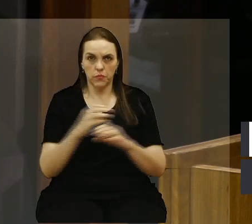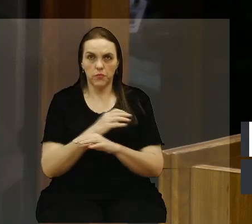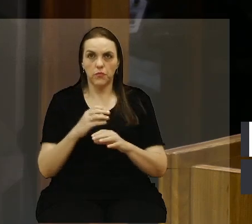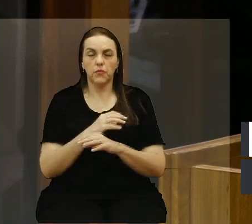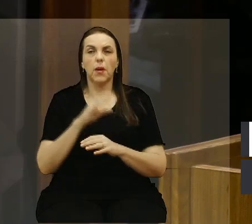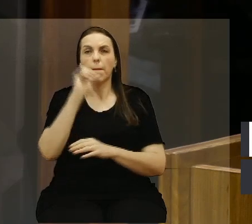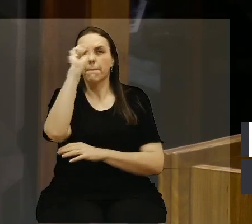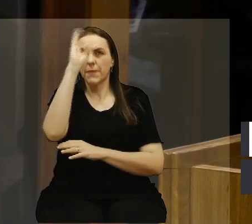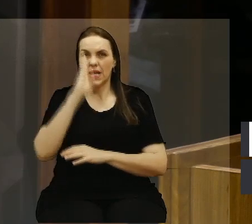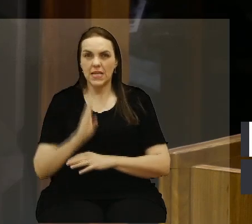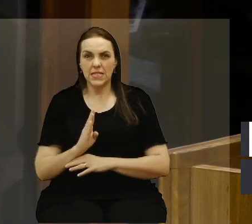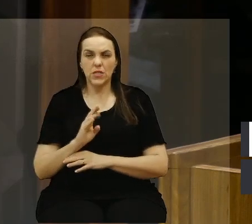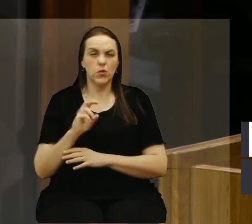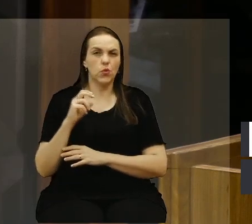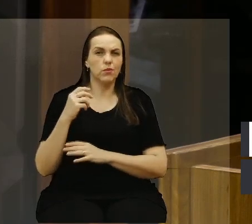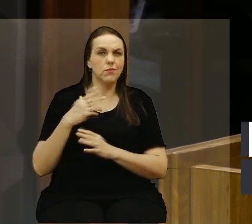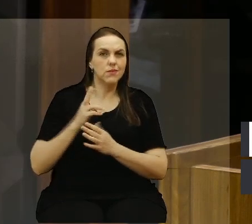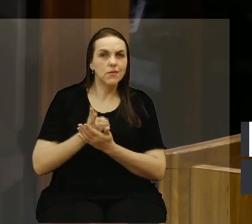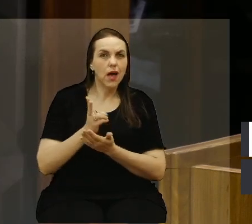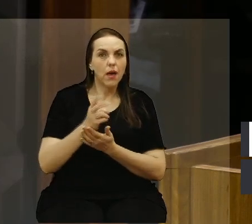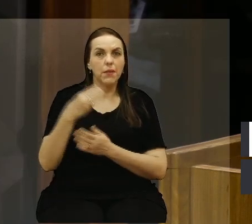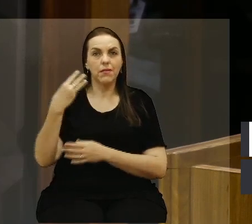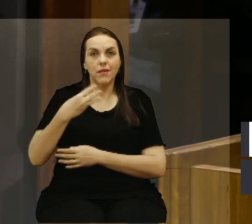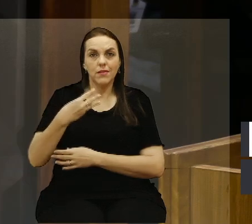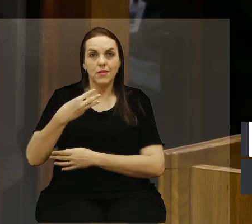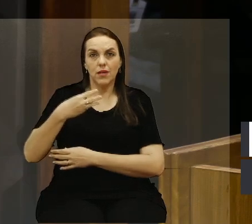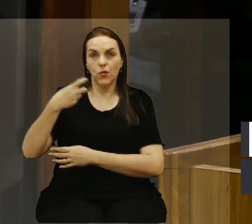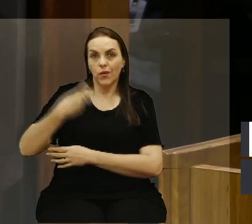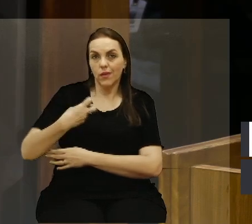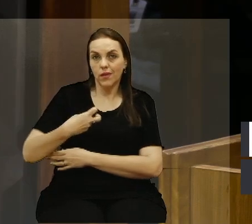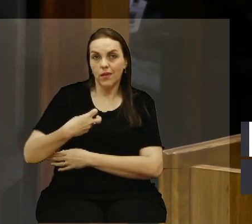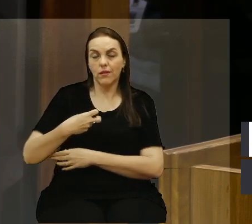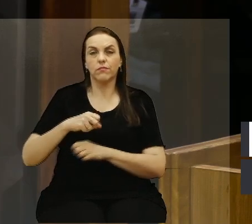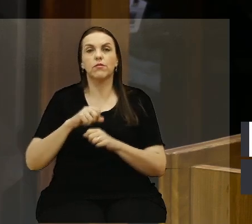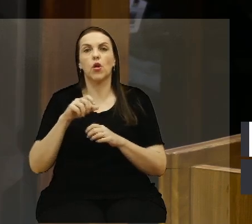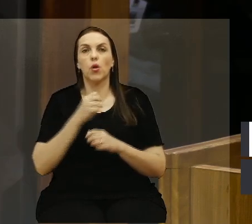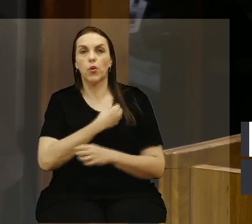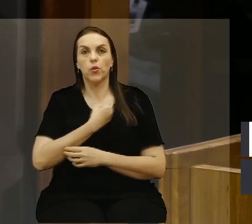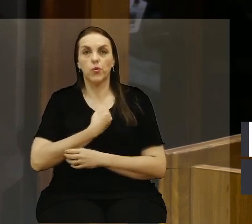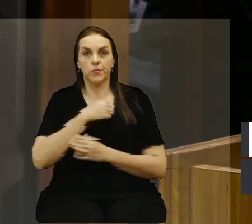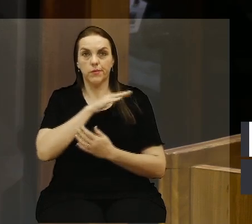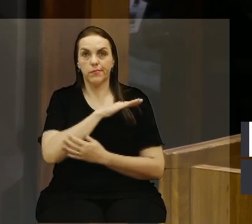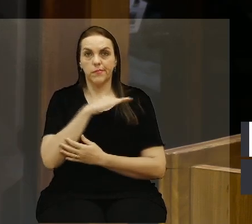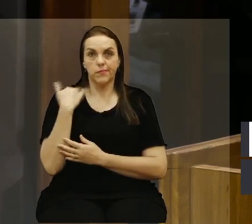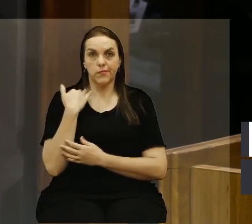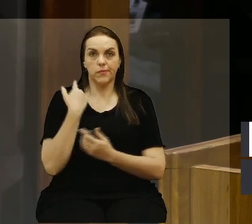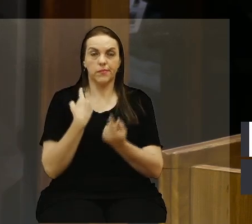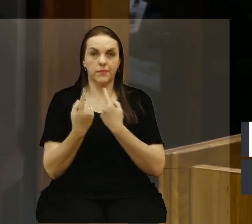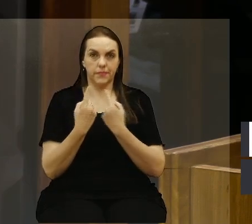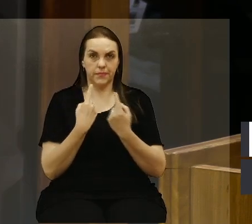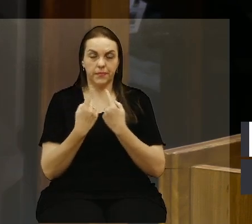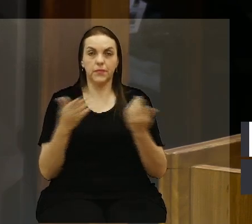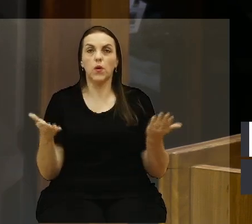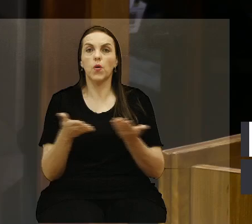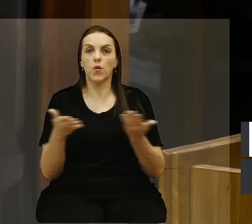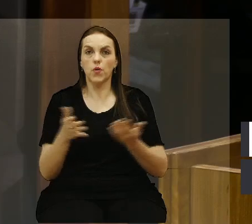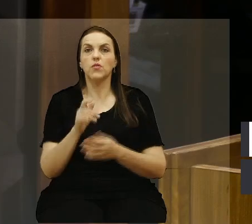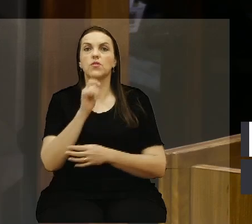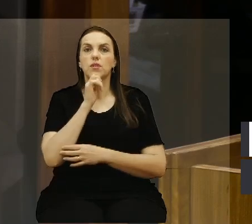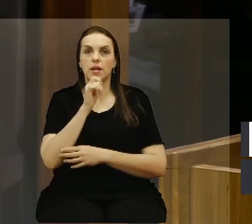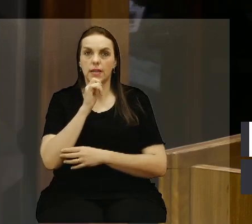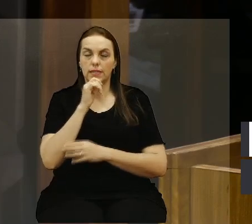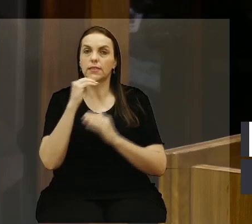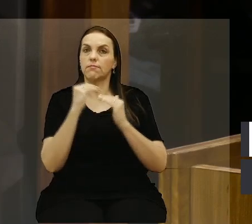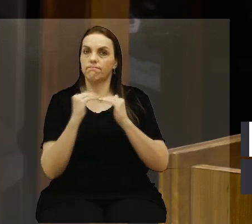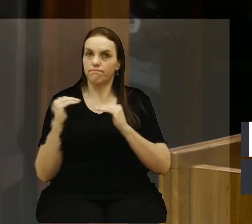figurava entre terceiro e quinto lugar no número de mortos no trânsito. Então, hoje ainda nós estamos num patamar muito